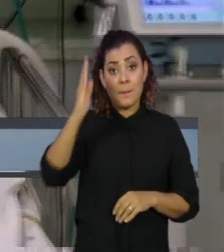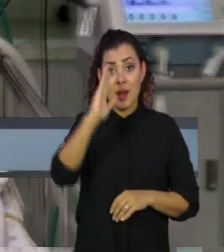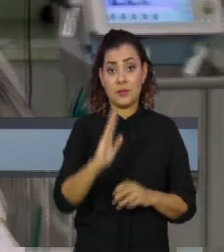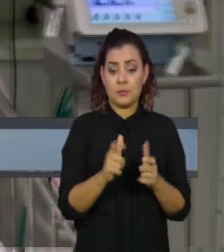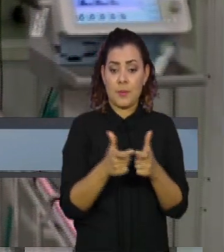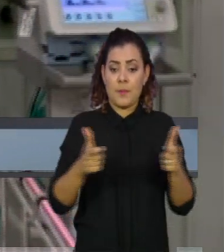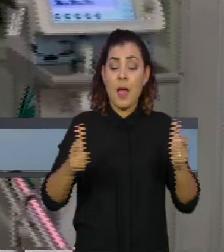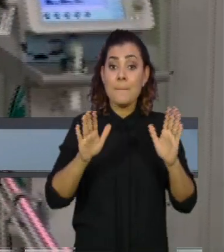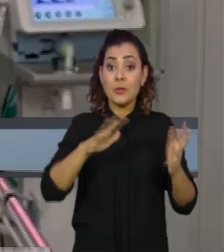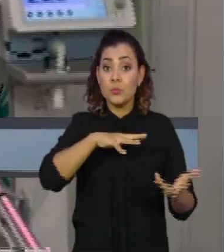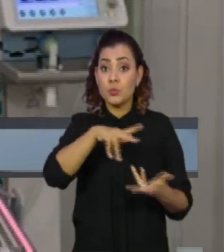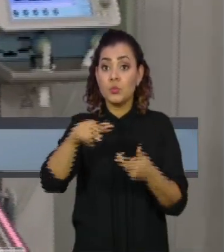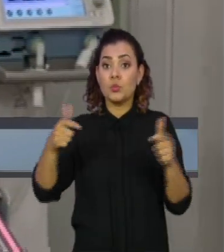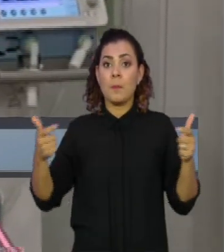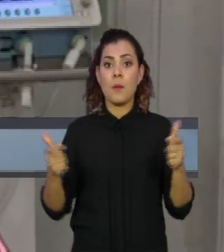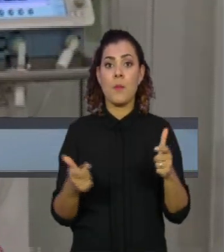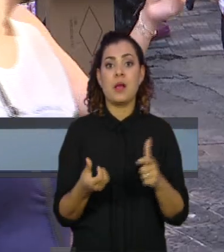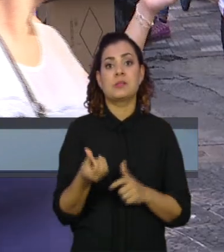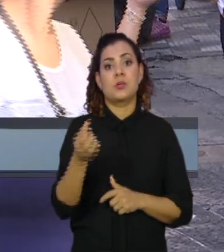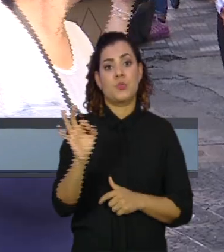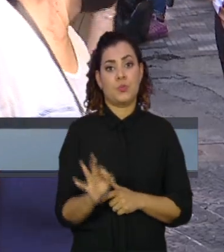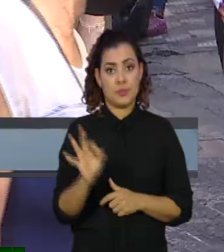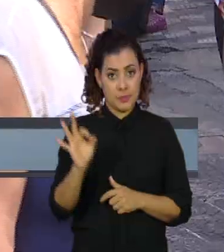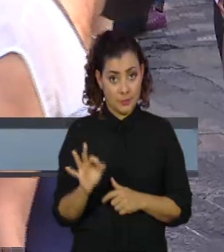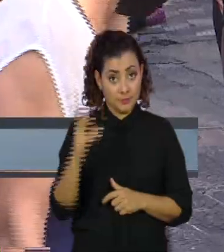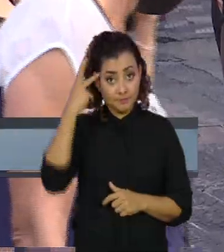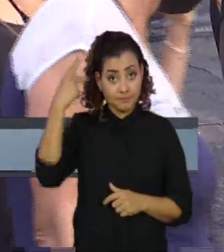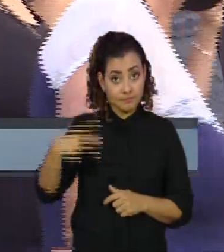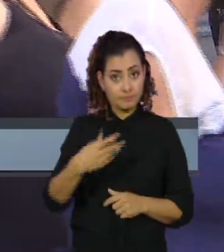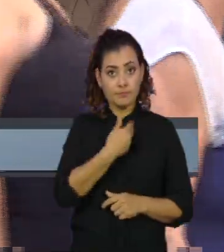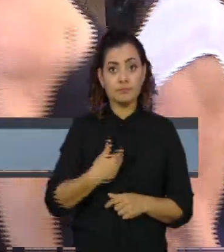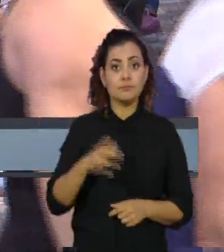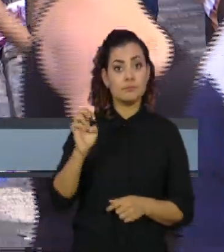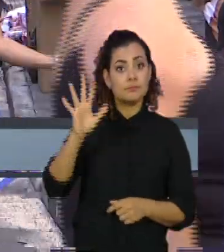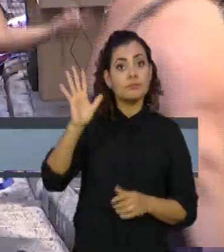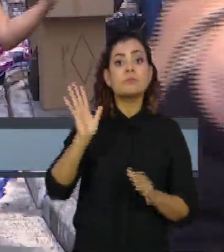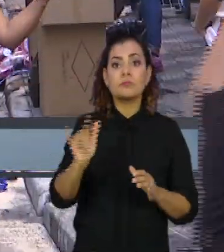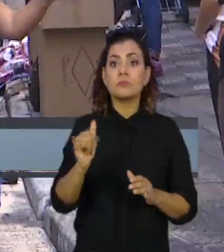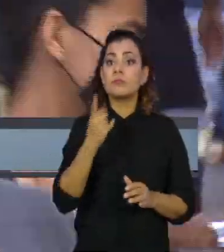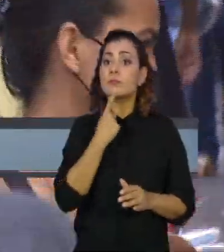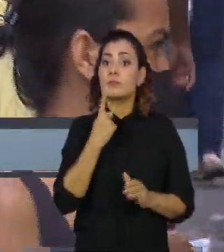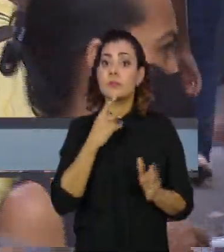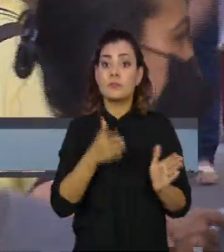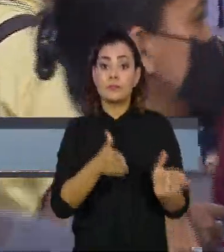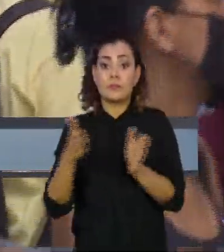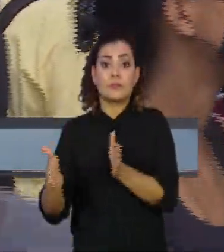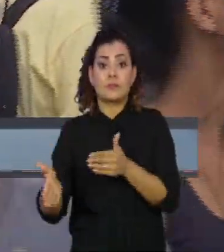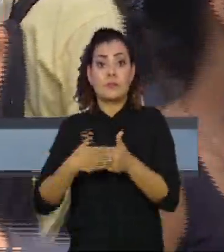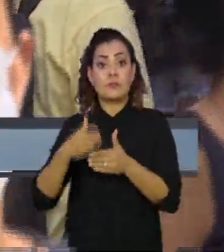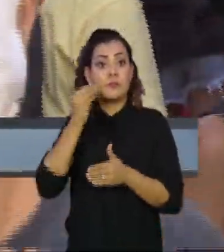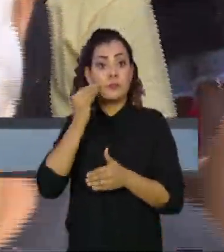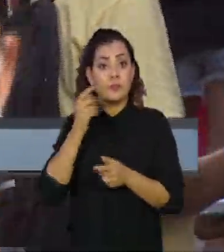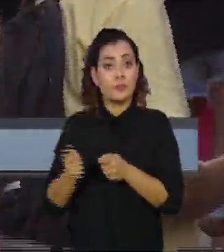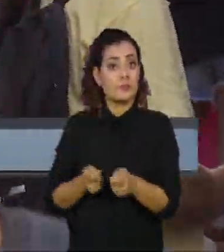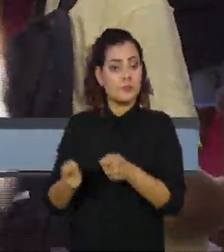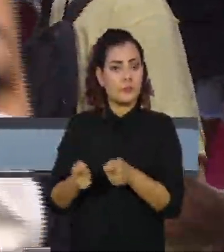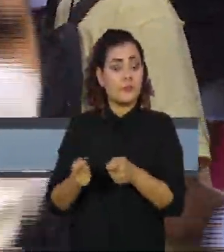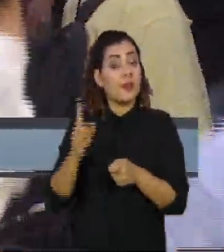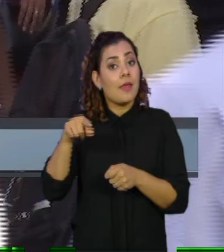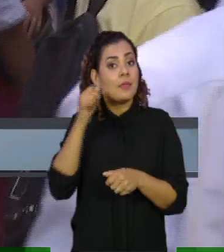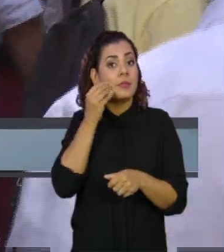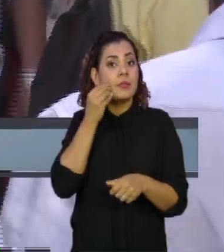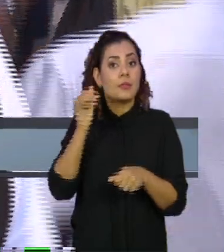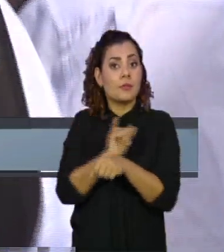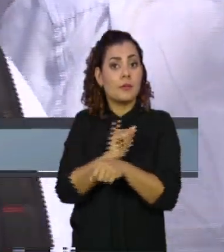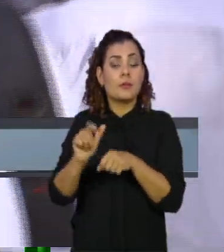no mundo recua 6%. Em São Paulo, o governo do estado estuda fase vermelha para tentar frear o vírus. Medida é tentativa para